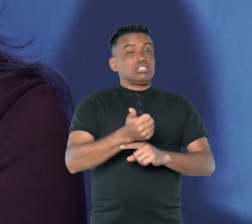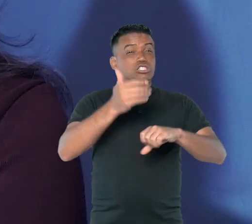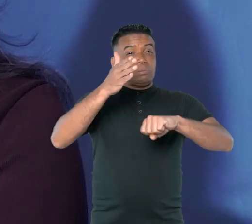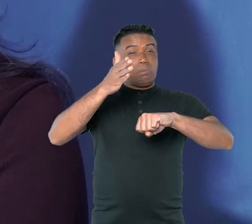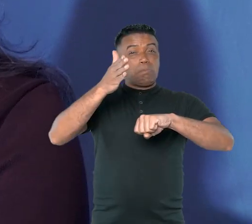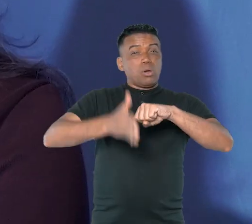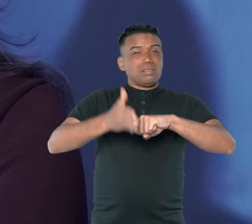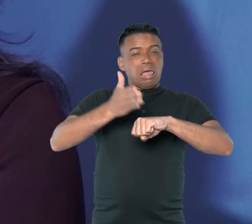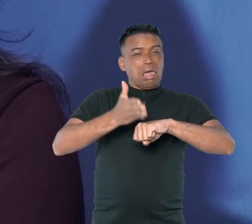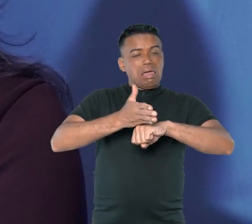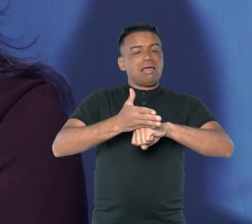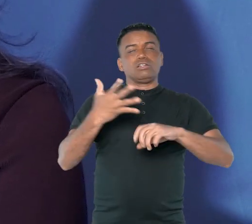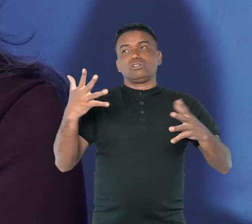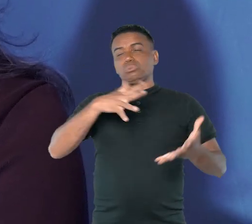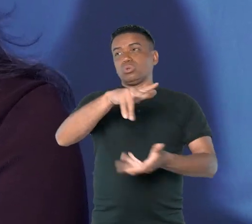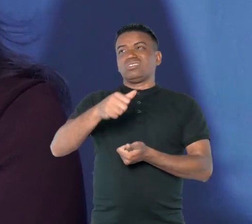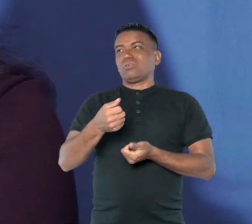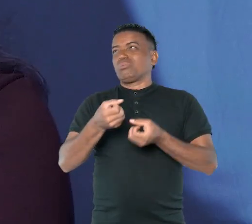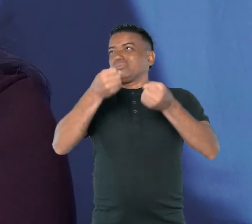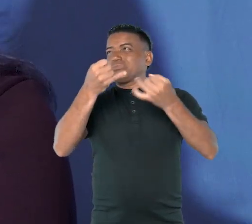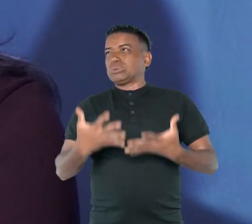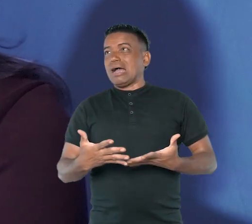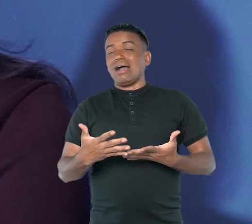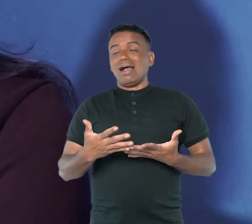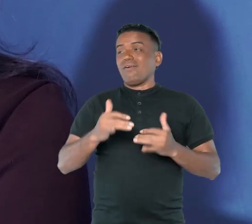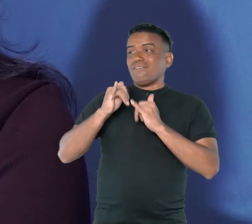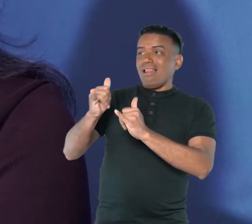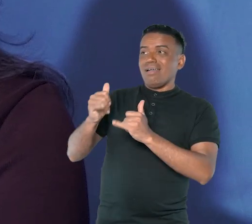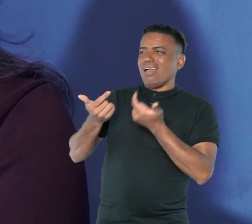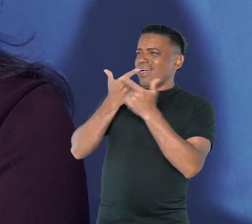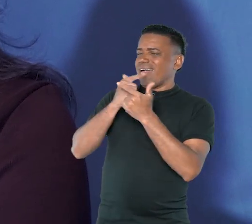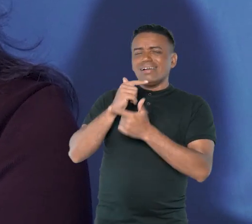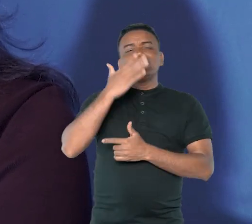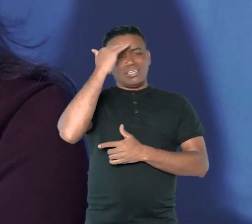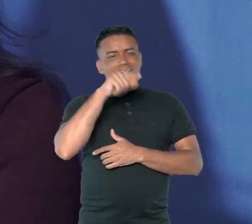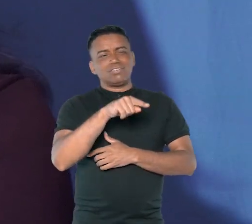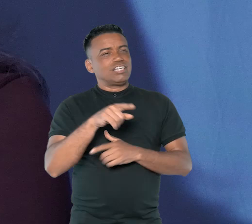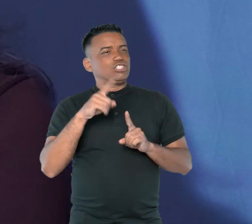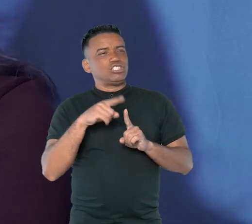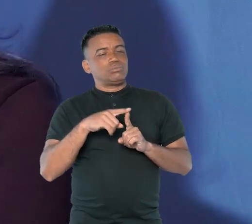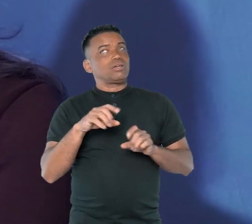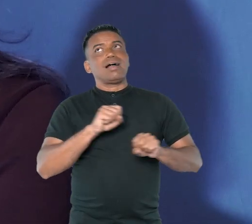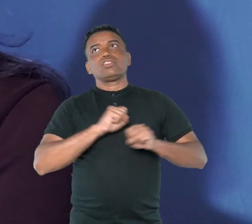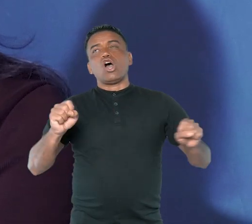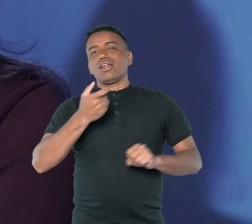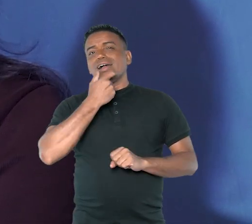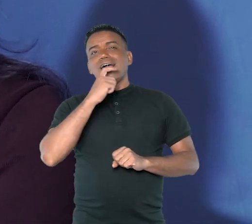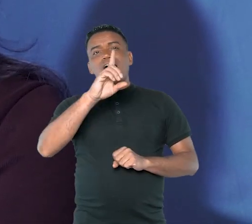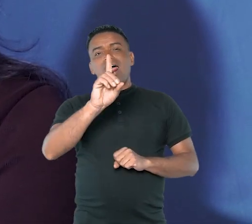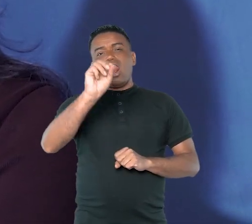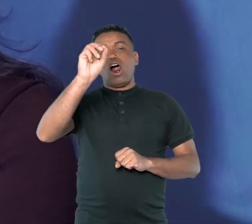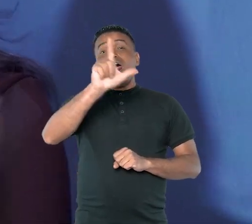surpresa ao voltar e contar a ele das minhas impressões e ouvir uma gargalhada? Dani, já sei, você é do tipo que adora Londres, né?